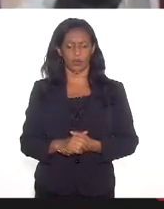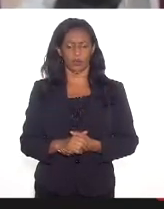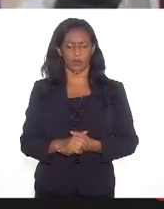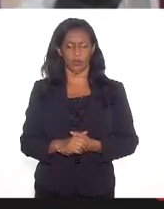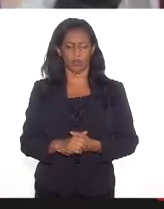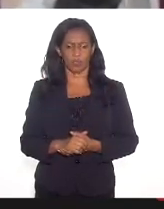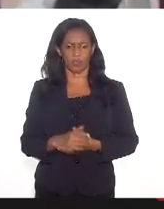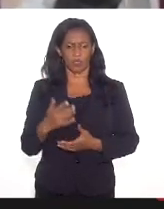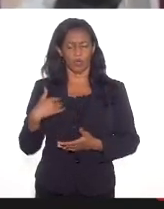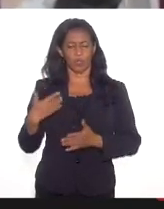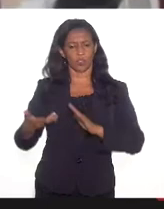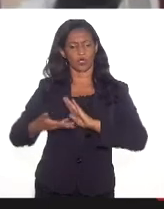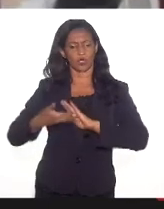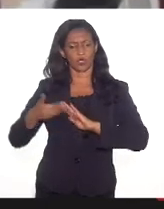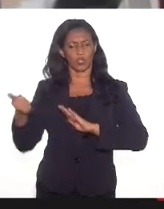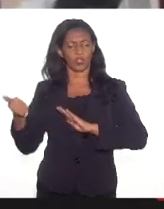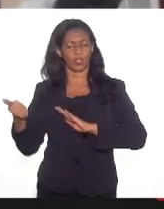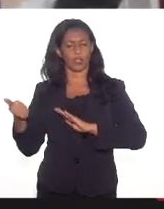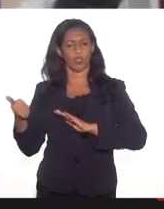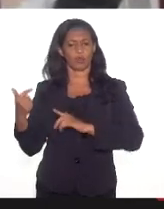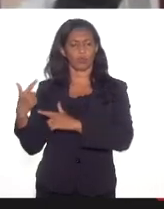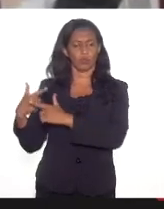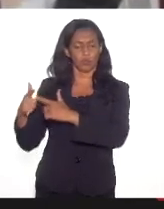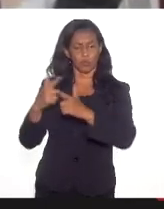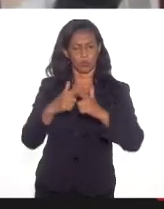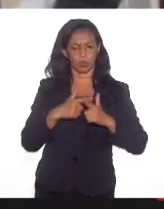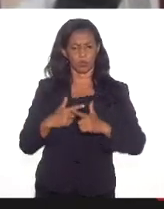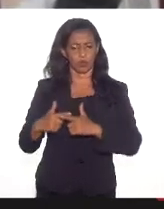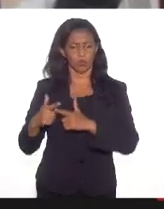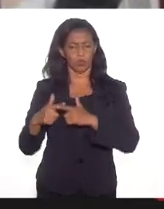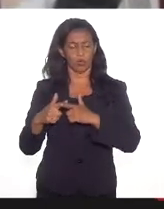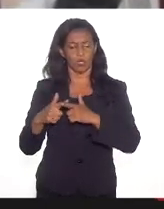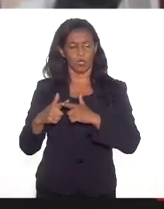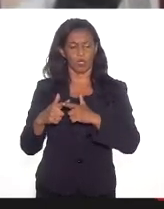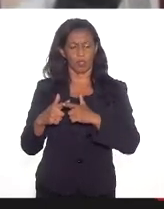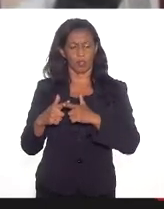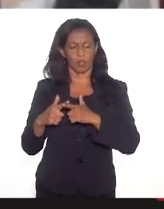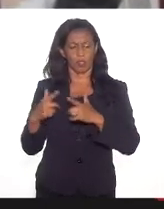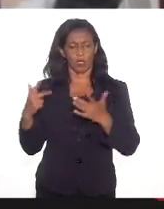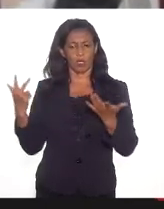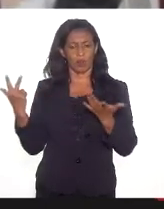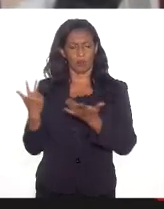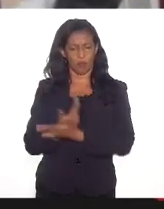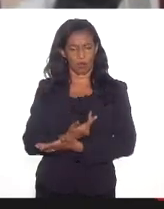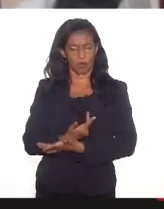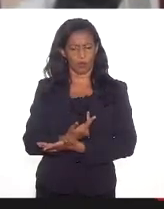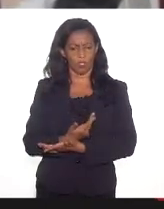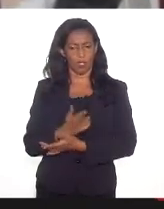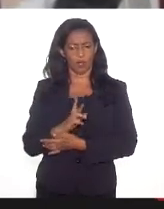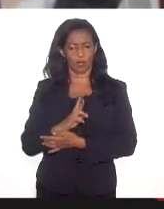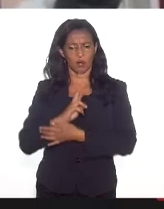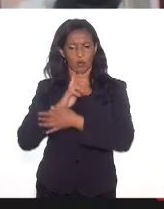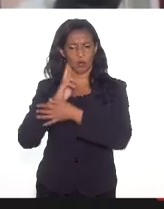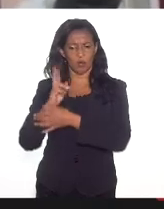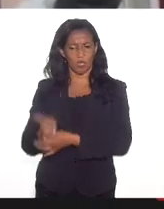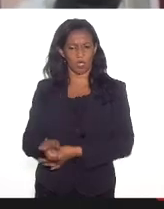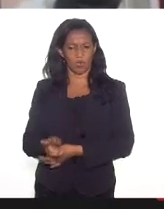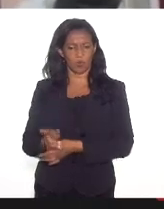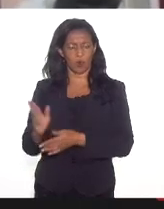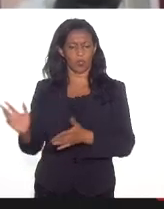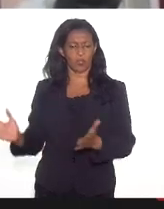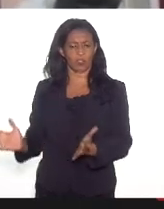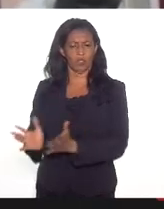eliminamos os demómenos da dependência que acabam resultando nas partilhas da